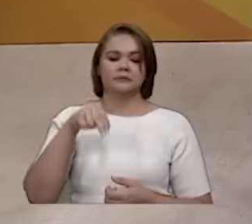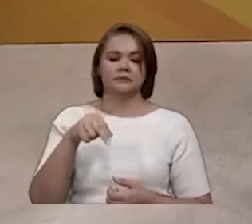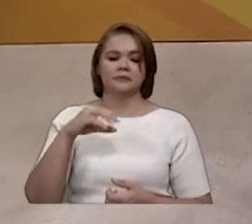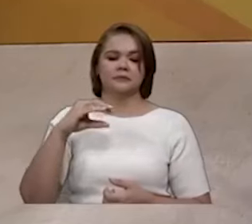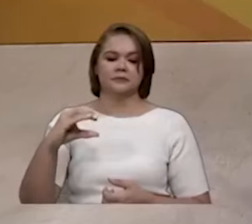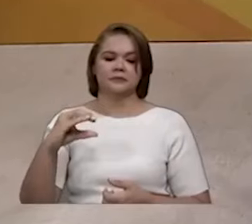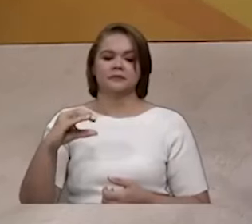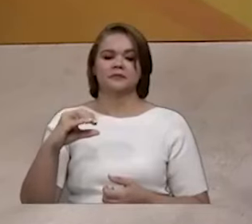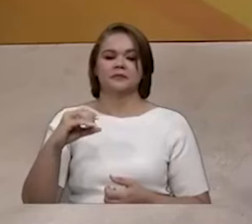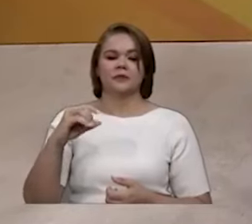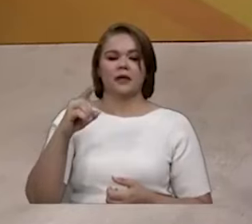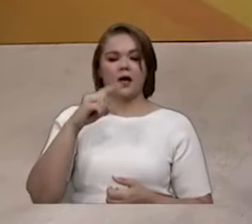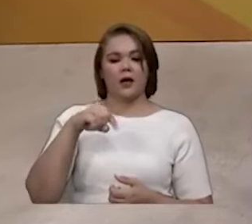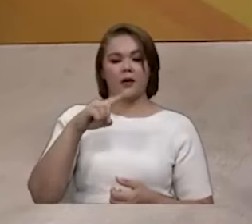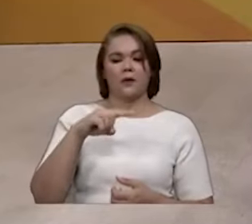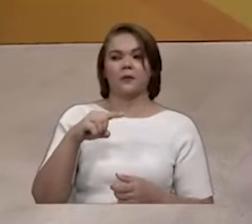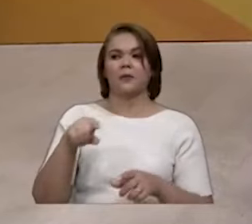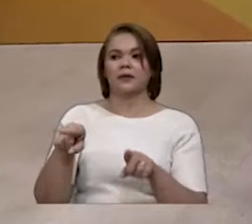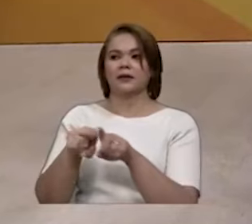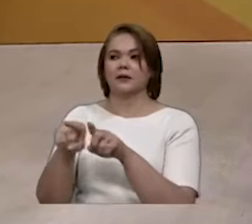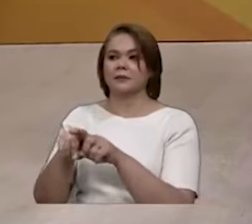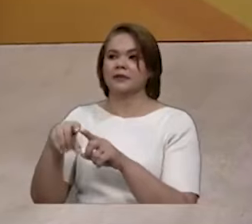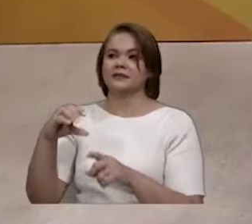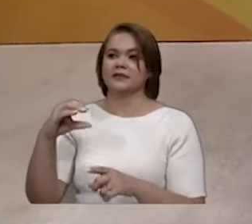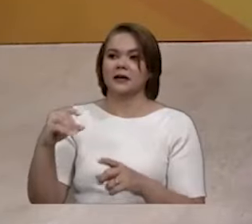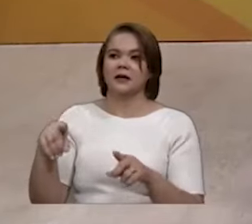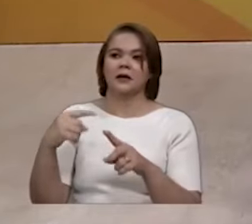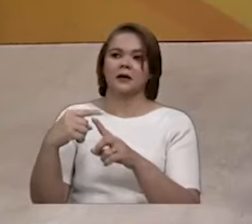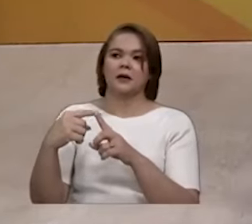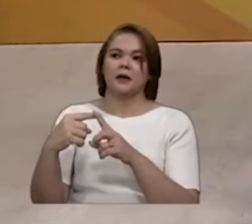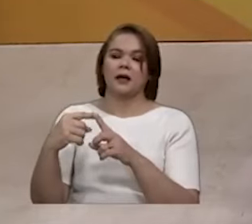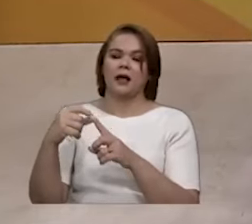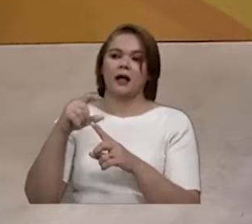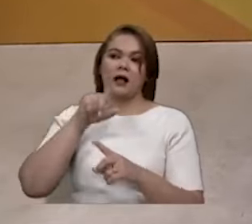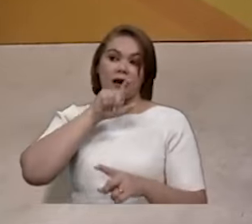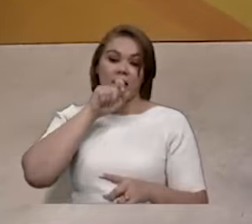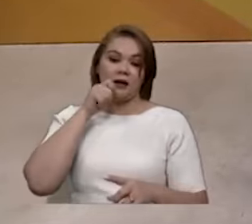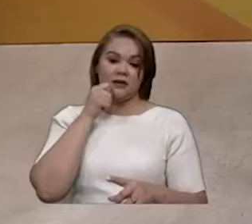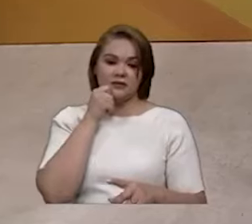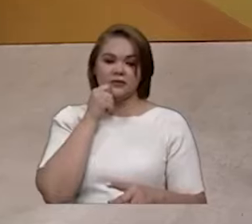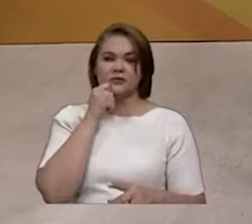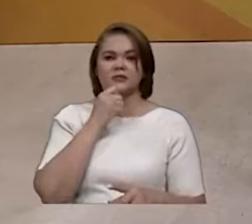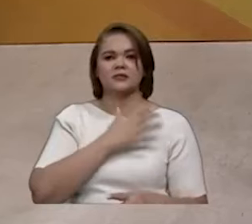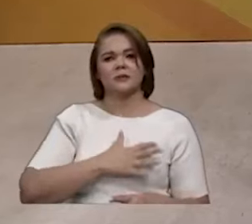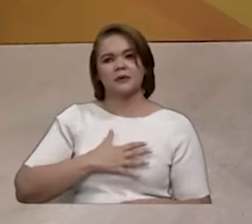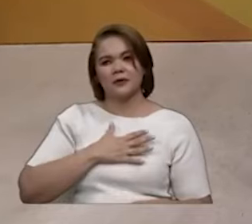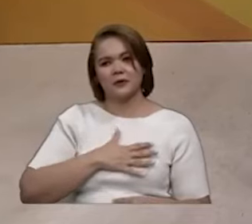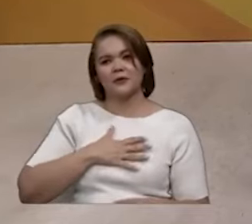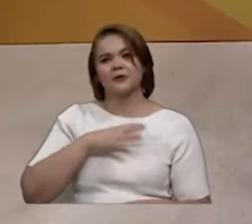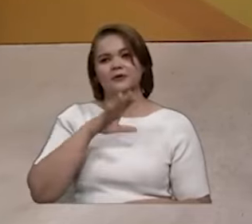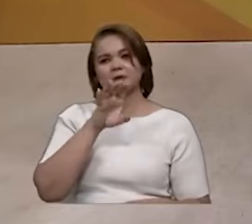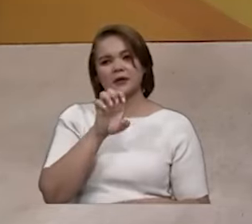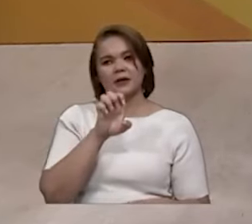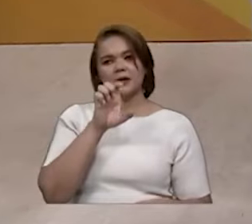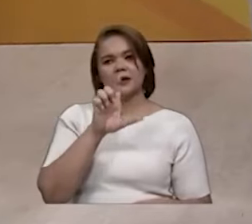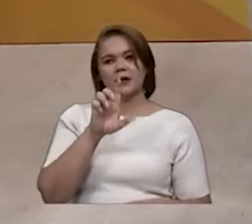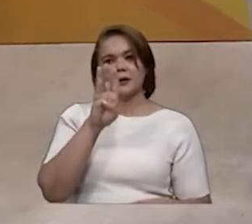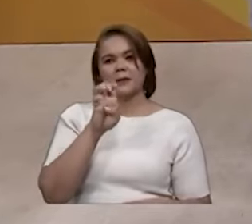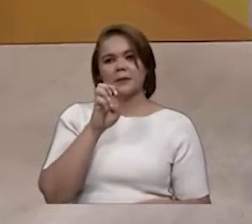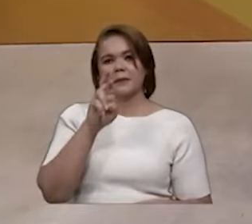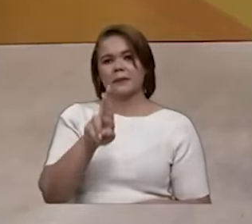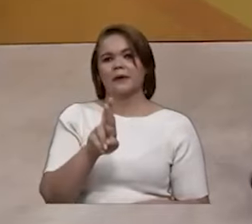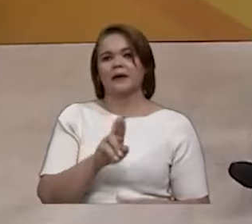e todos que fazem o Maison C underline Aracaju. Isso é porque eu gosto muito do Elber. Se eu não gostasse,